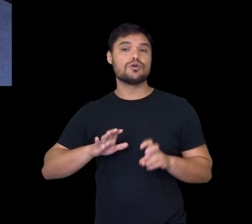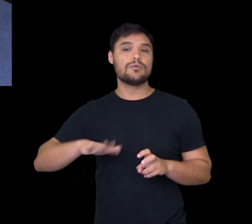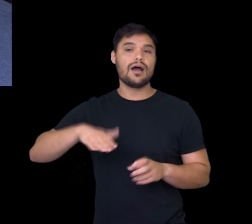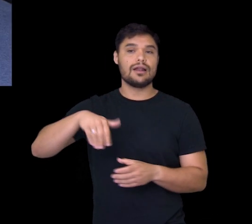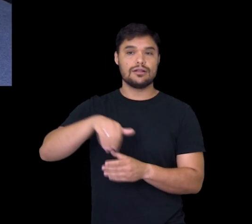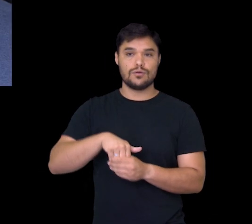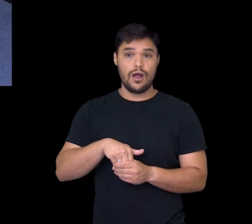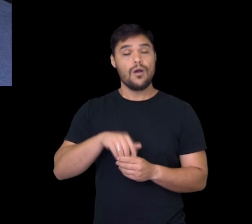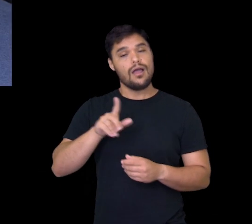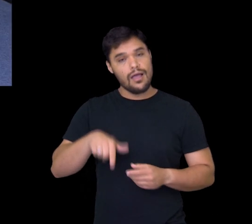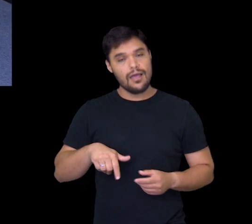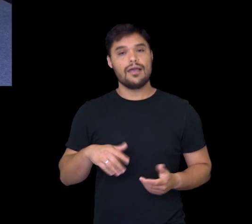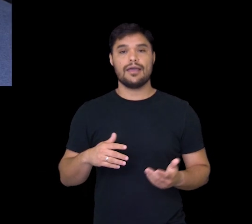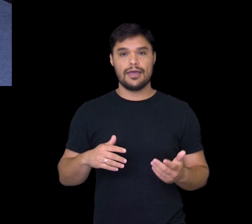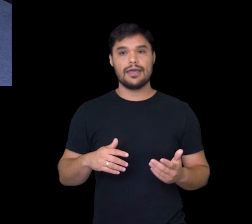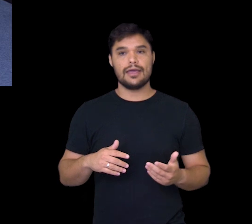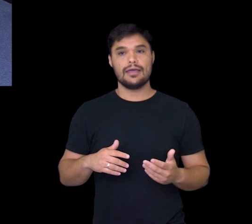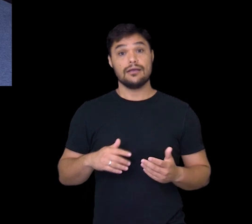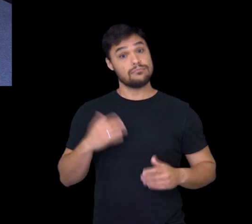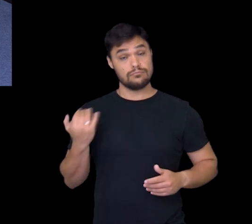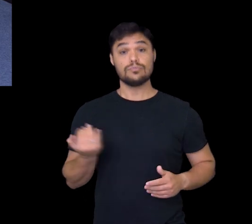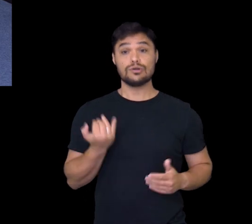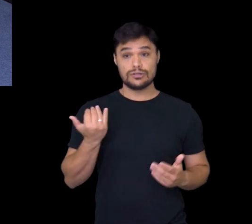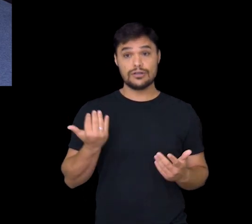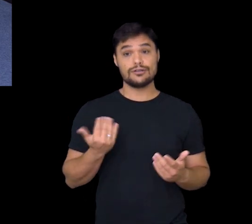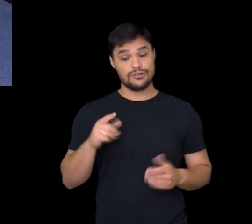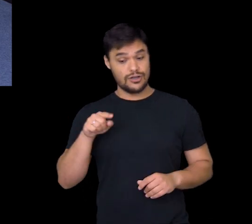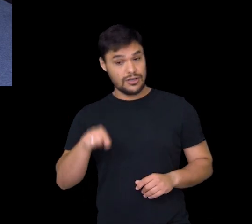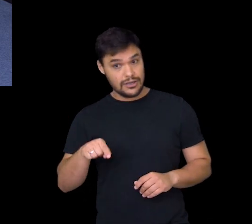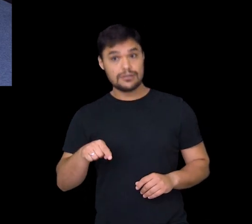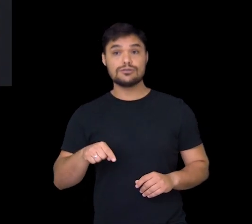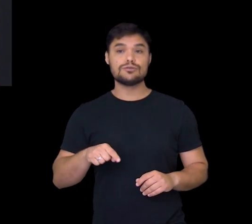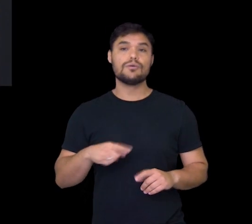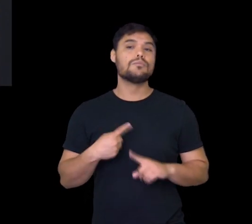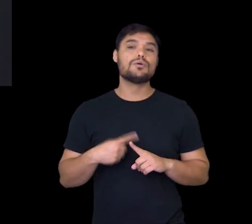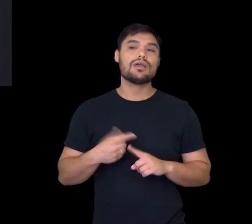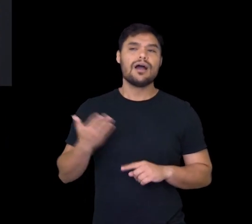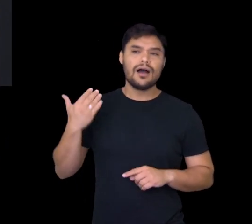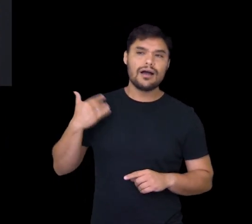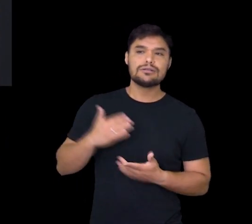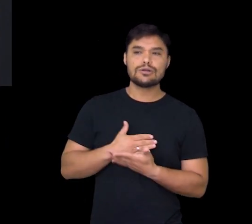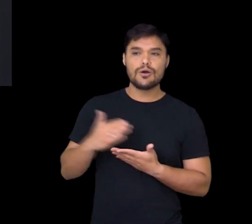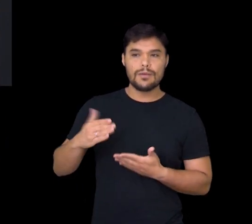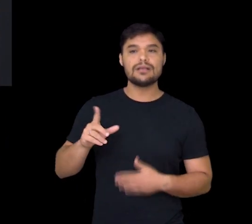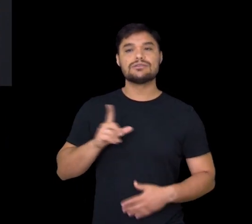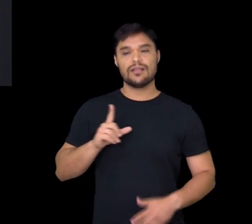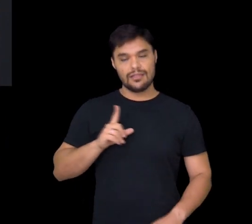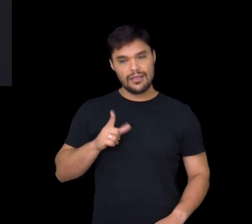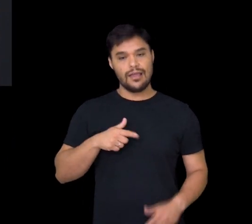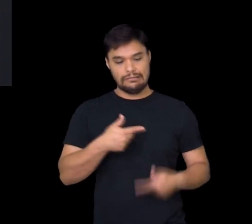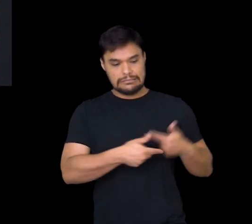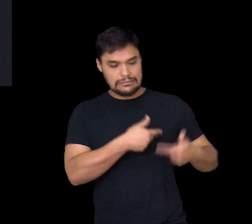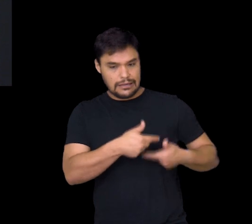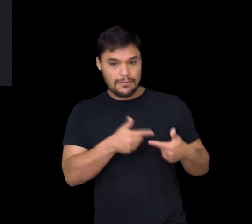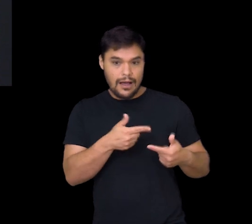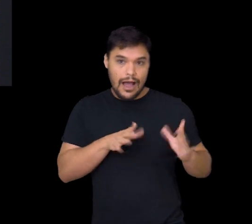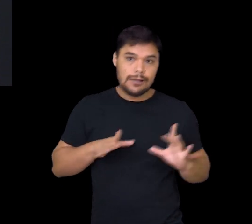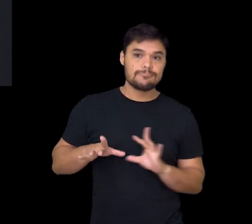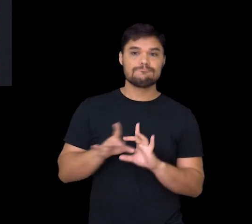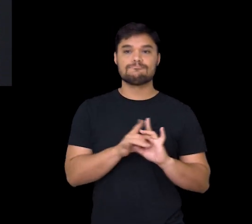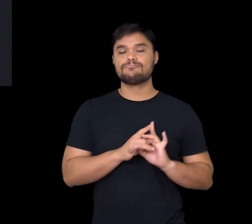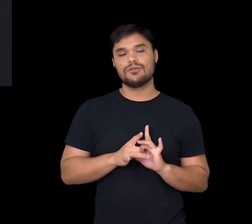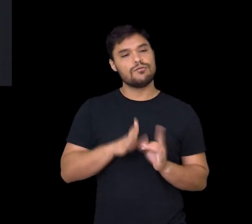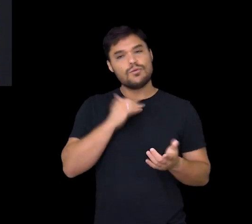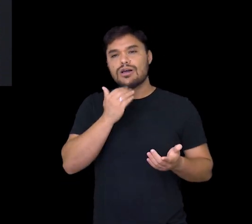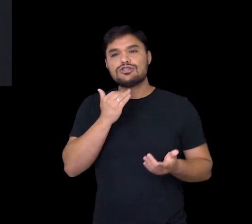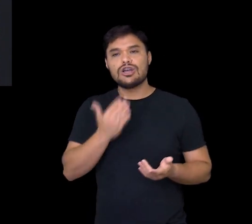sistema eleitoral, é algo bastante relevante. E isso só se deveu porque, desde o início, foi feito esse trabalho em